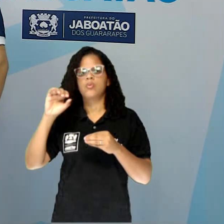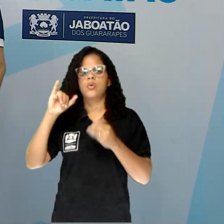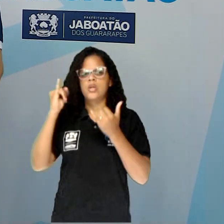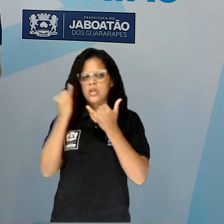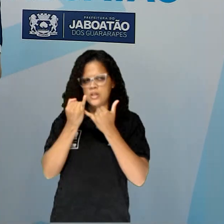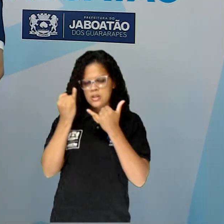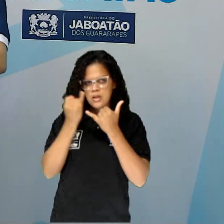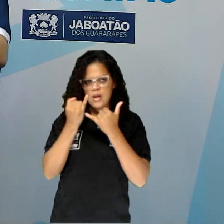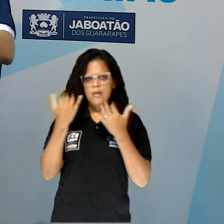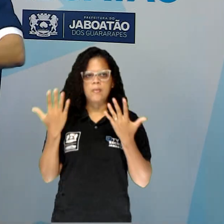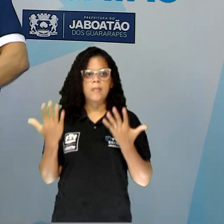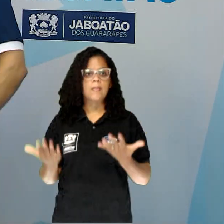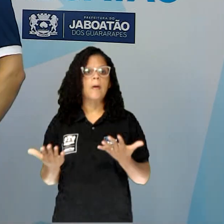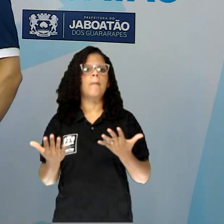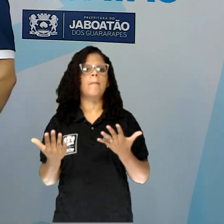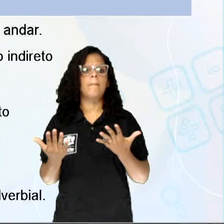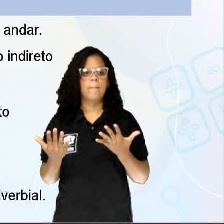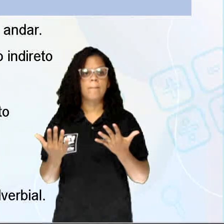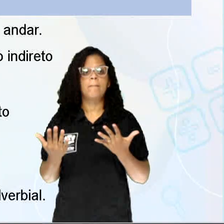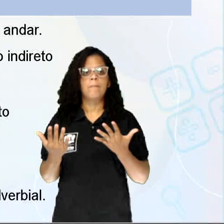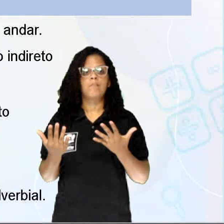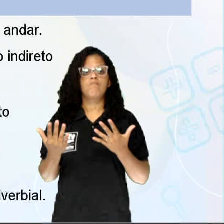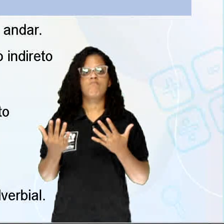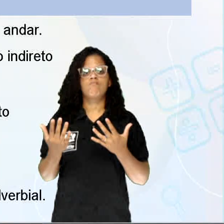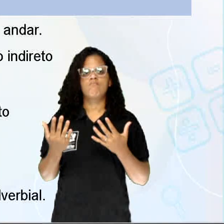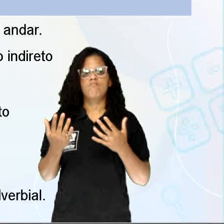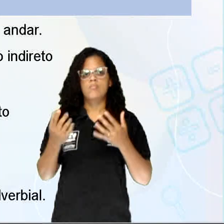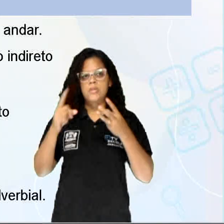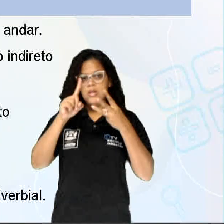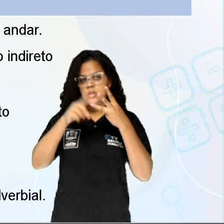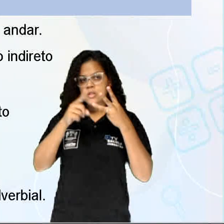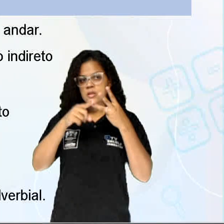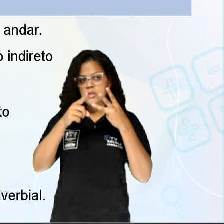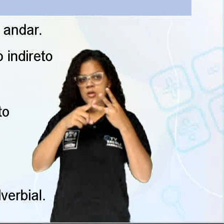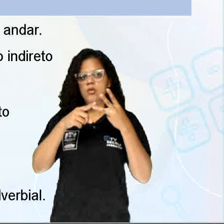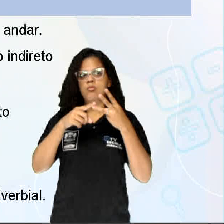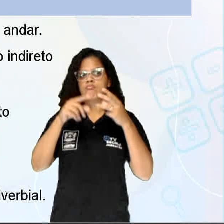encontra o seguinte: aí na tela de vocês, encontramos assim: